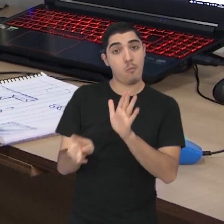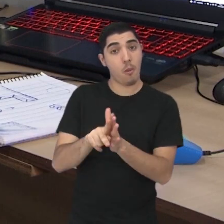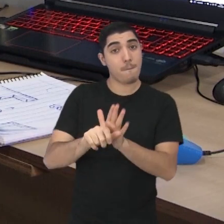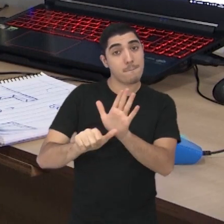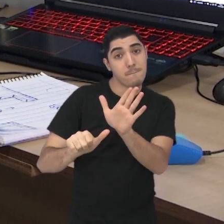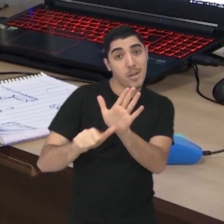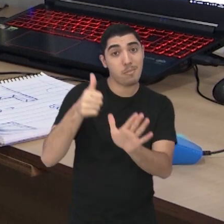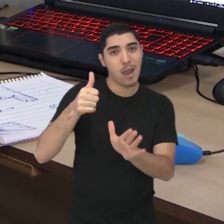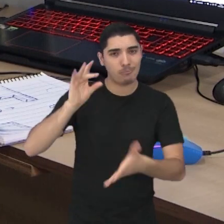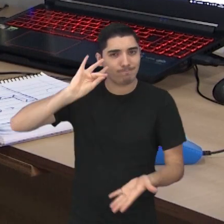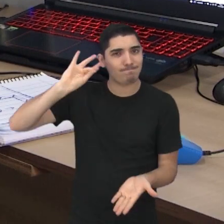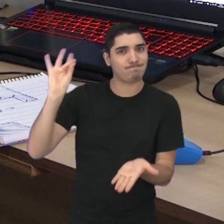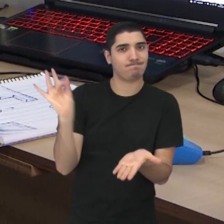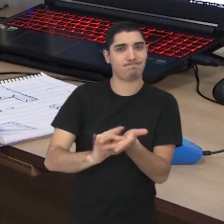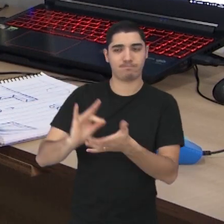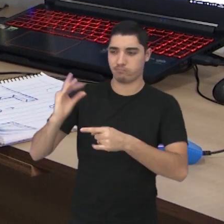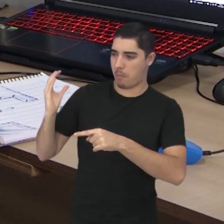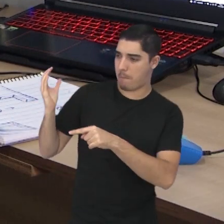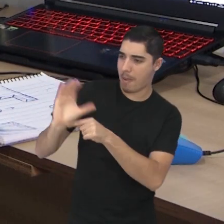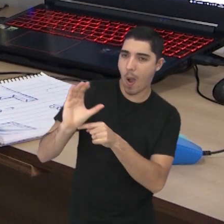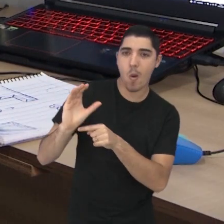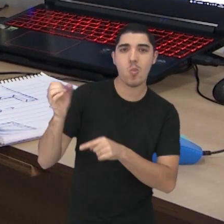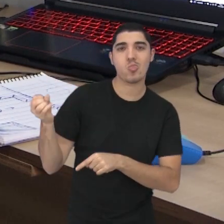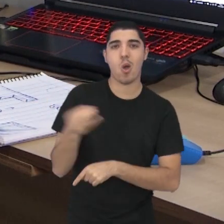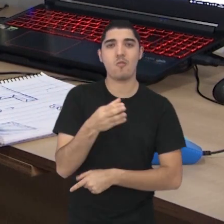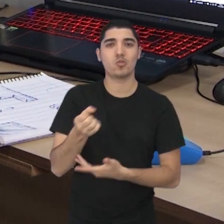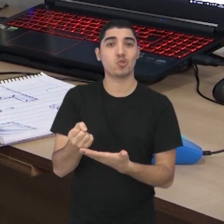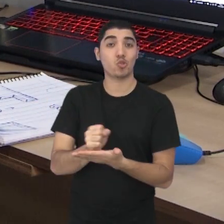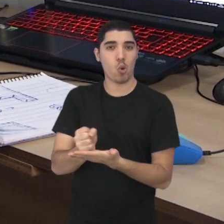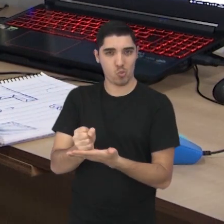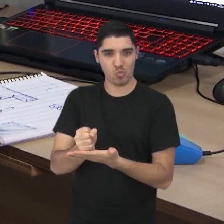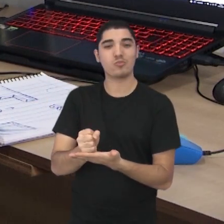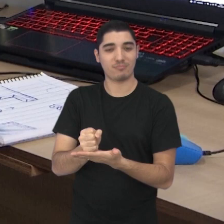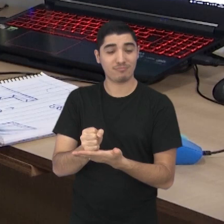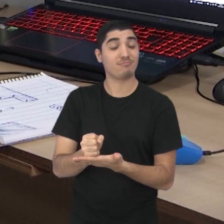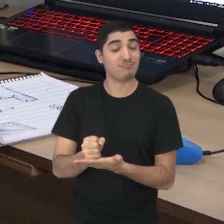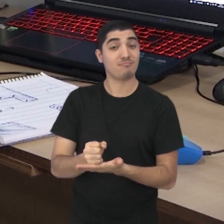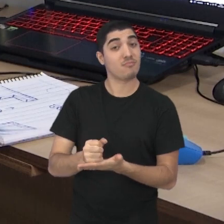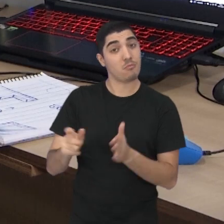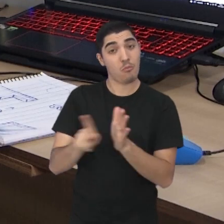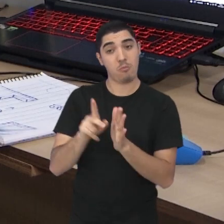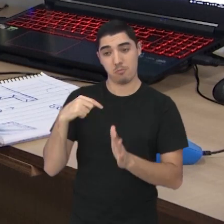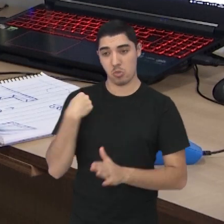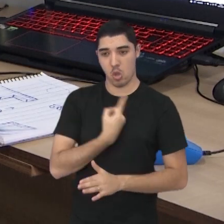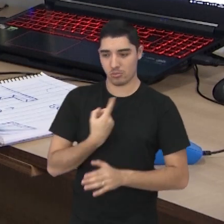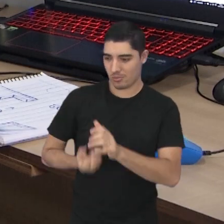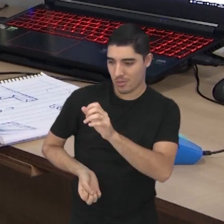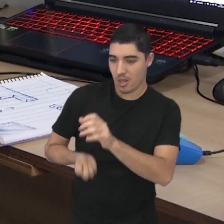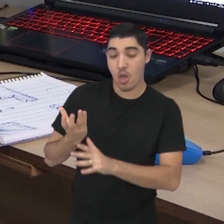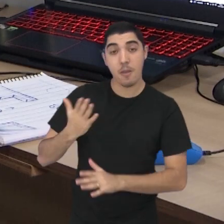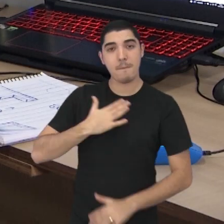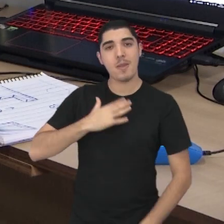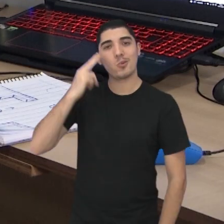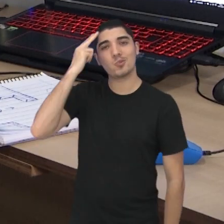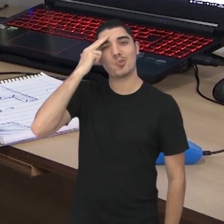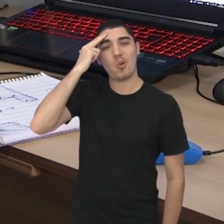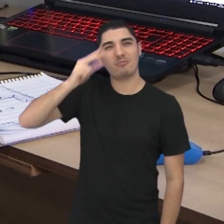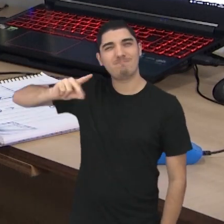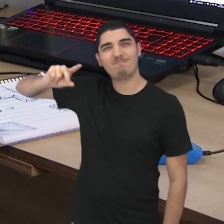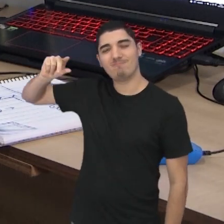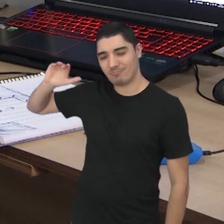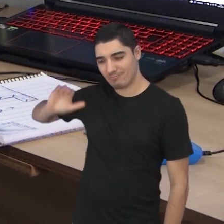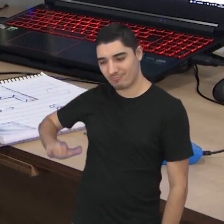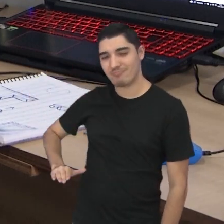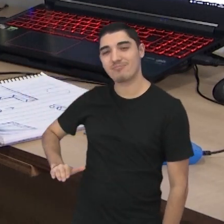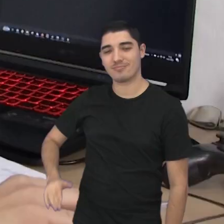primeiro lançamento oficial nosso, né? De um jogo realmente inteiro, realizando um sonho de